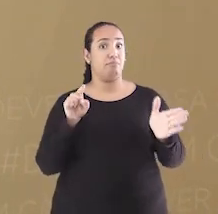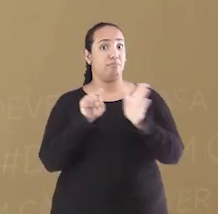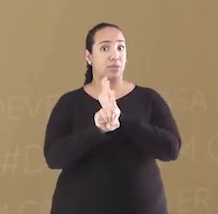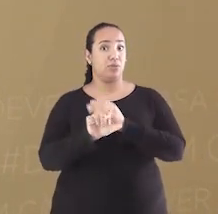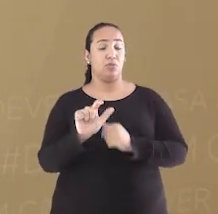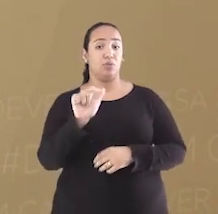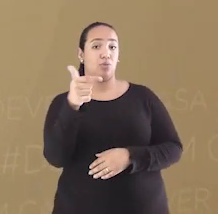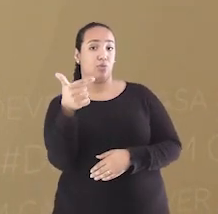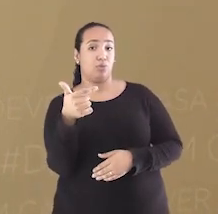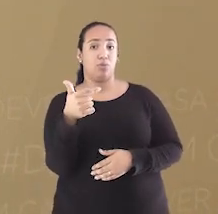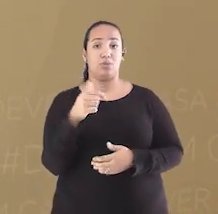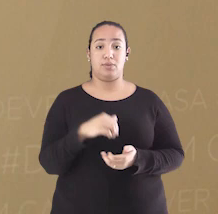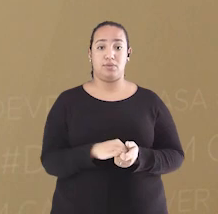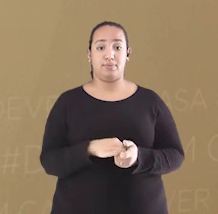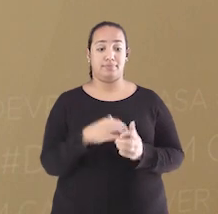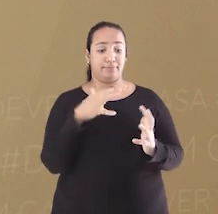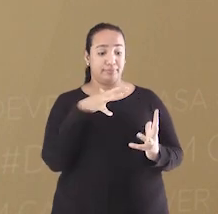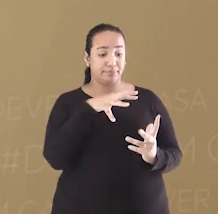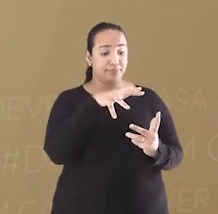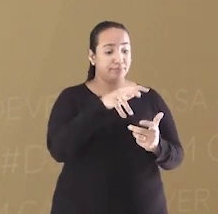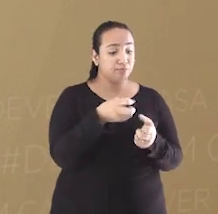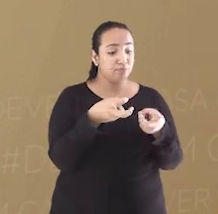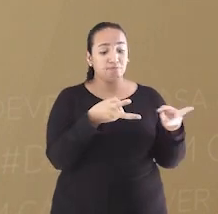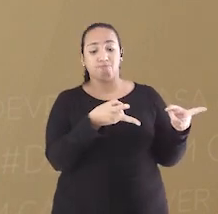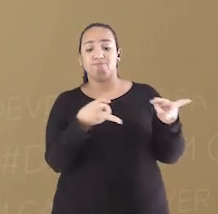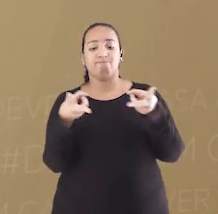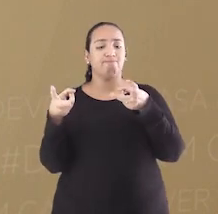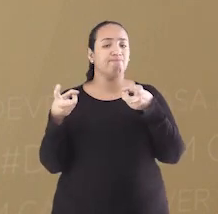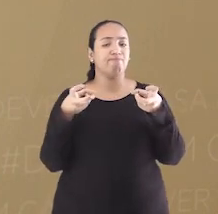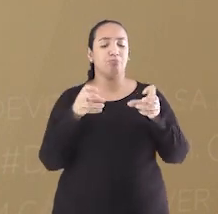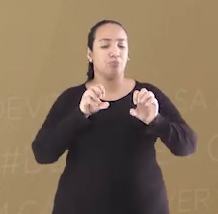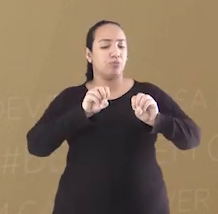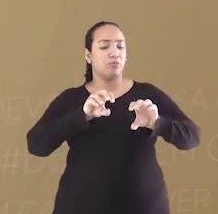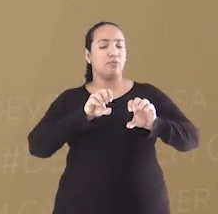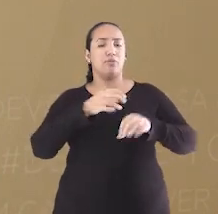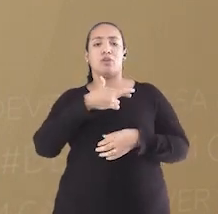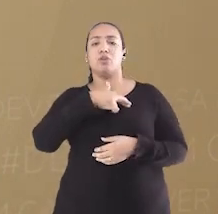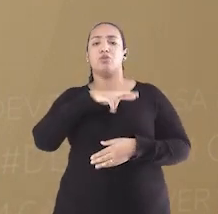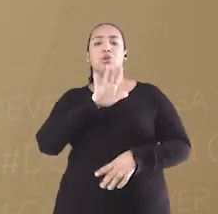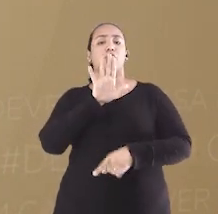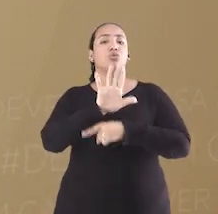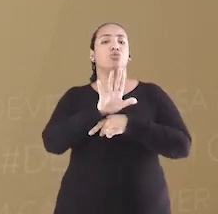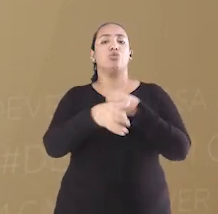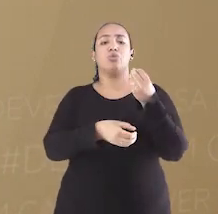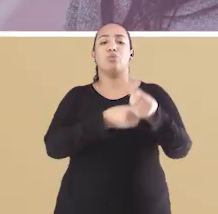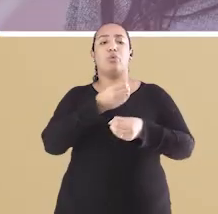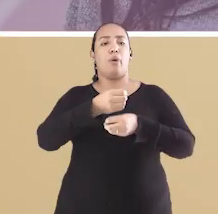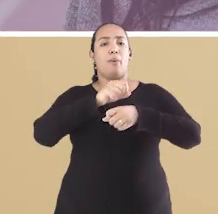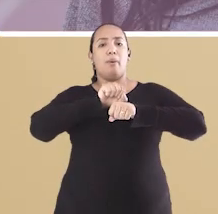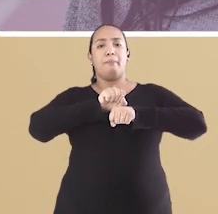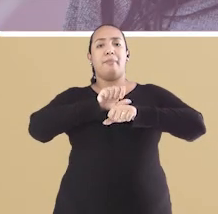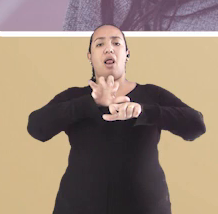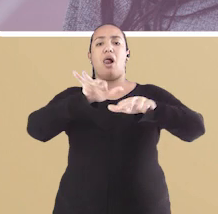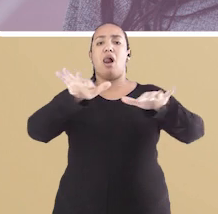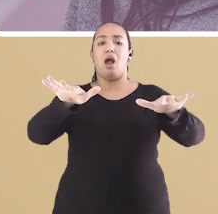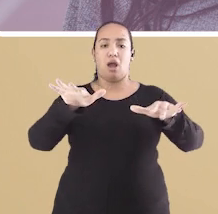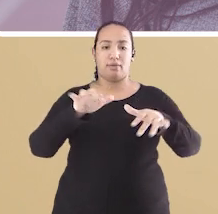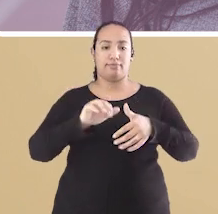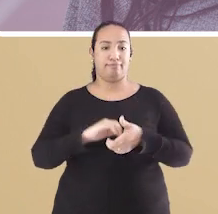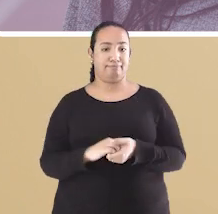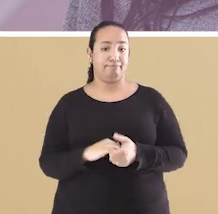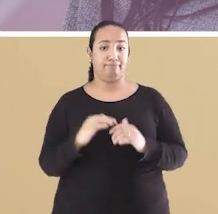cosmovisão o ensino religioso ajuda a espalhar, a disseminar? Essas perguntas são muito importantes, né? Como um